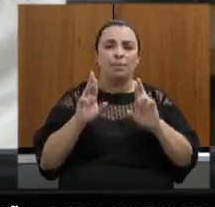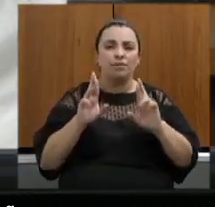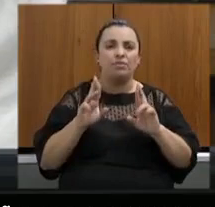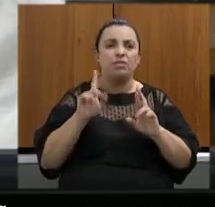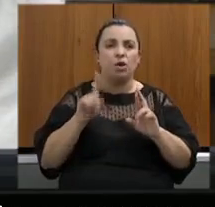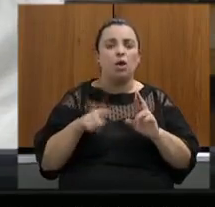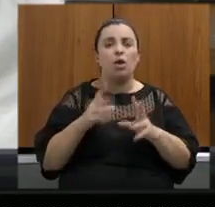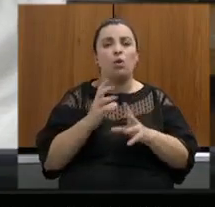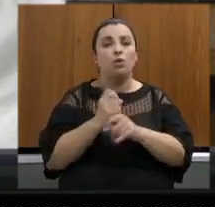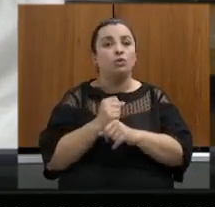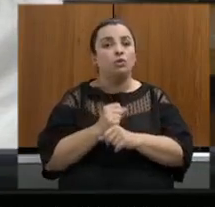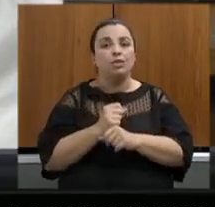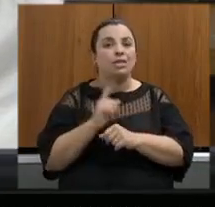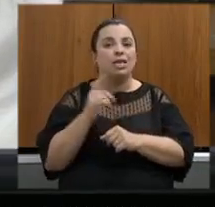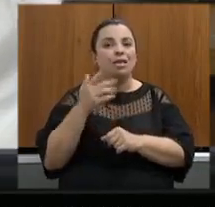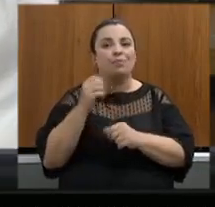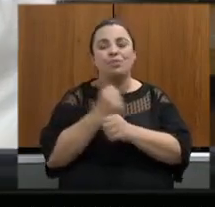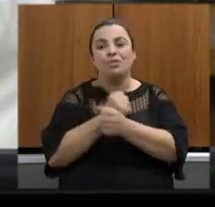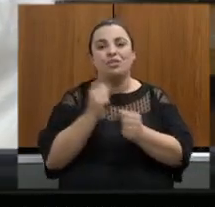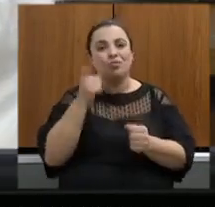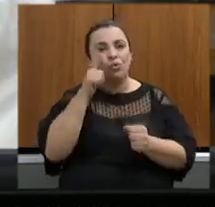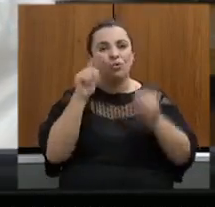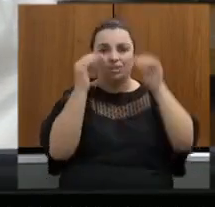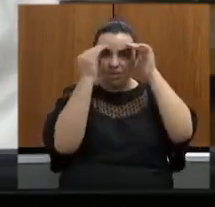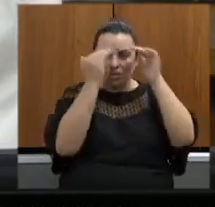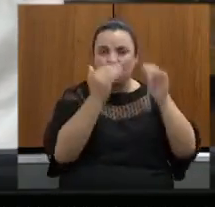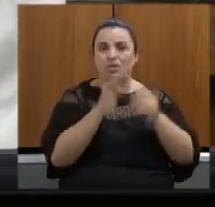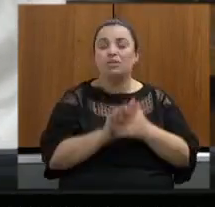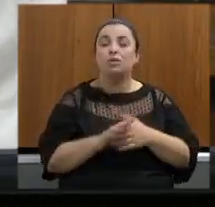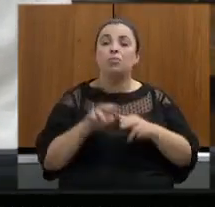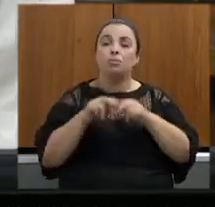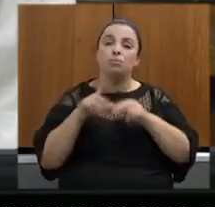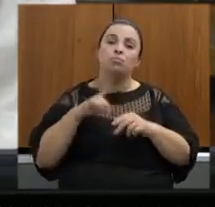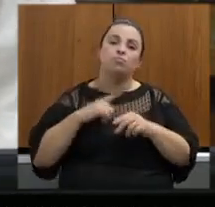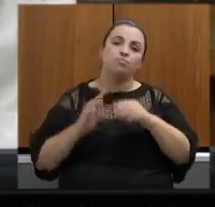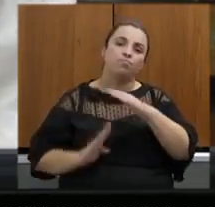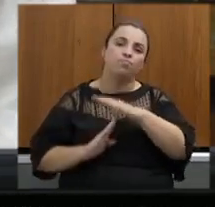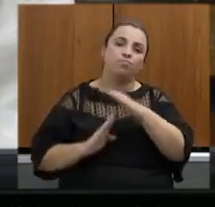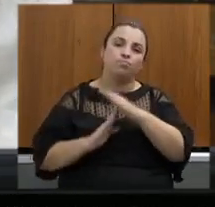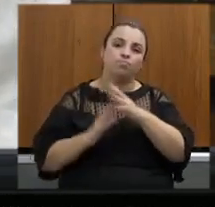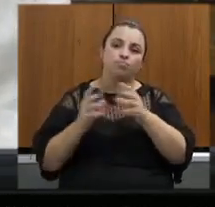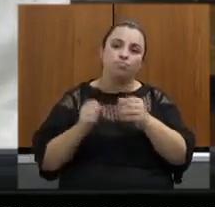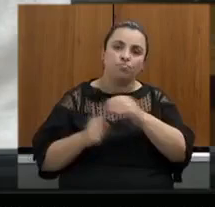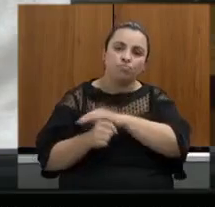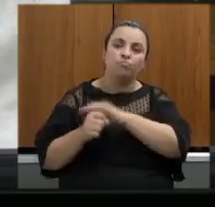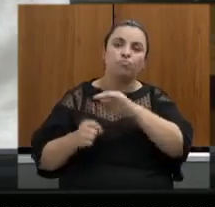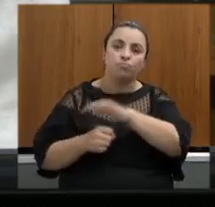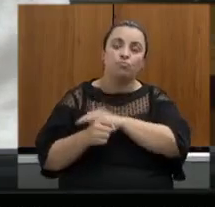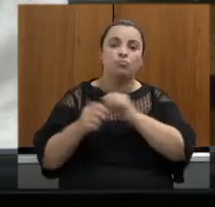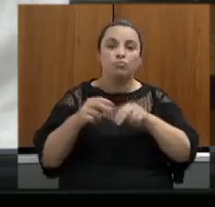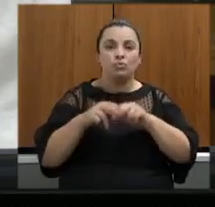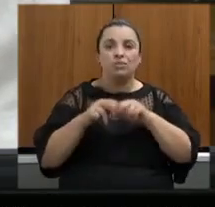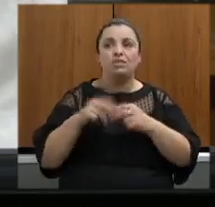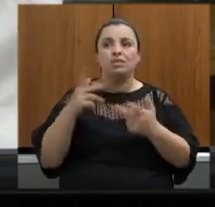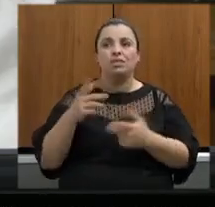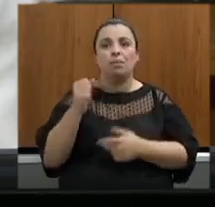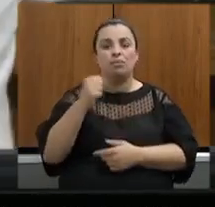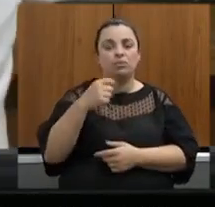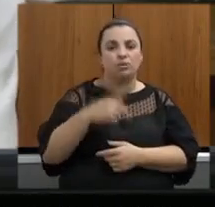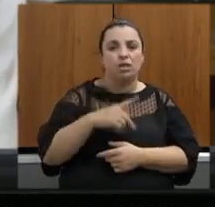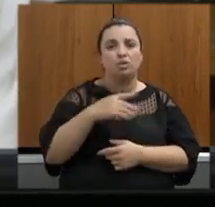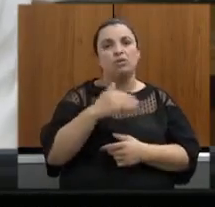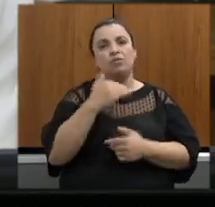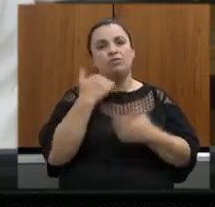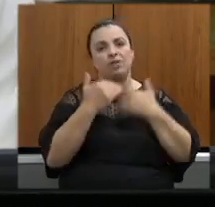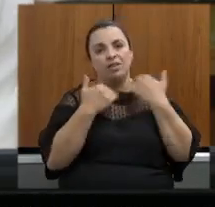passível de ser alcançado por que a gente Dessa imitações recomposição de aposentadorias e falecimentos em virtude